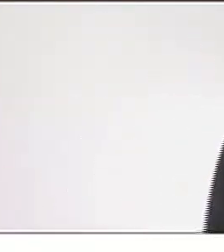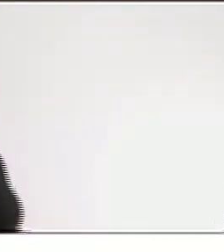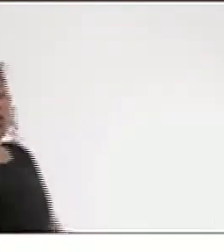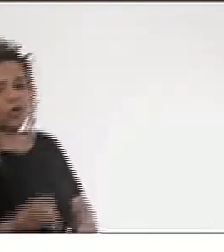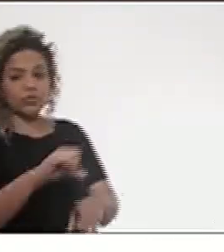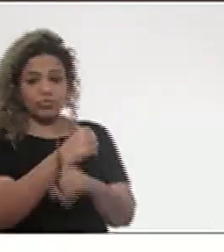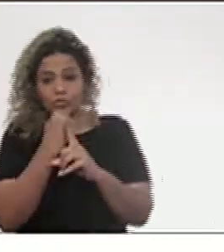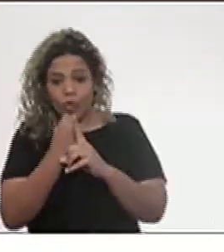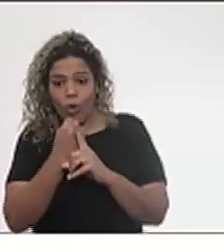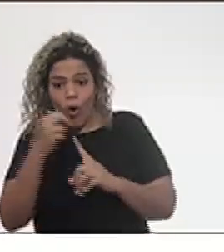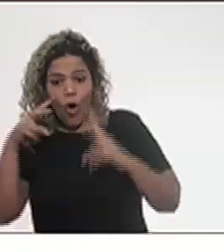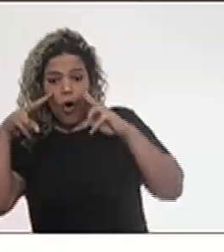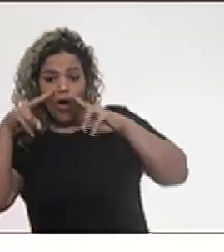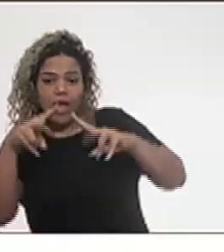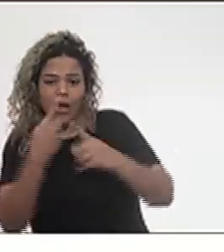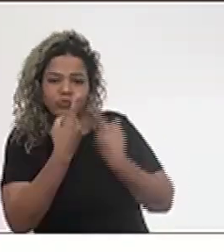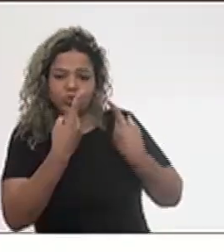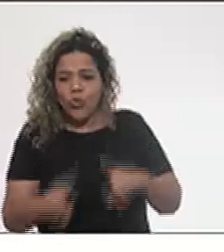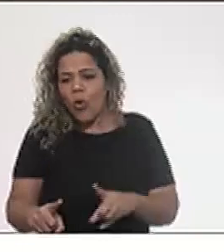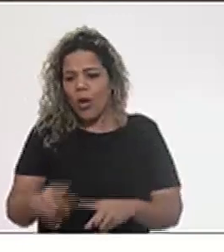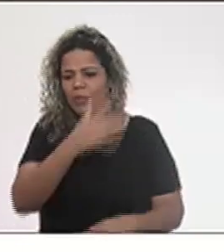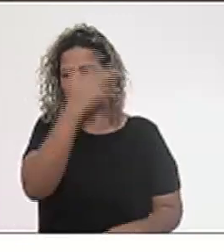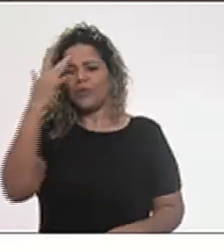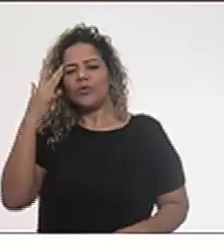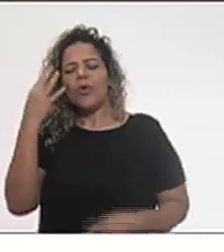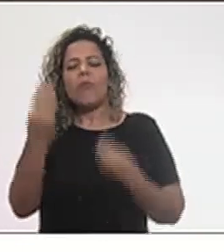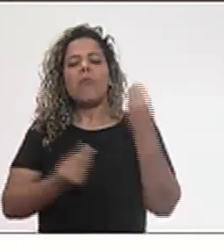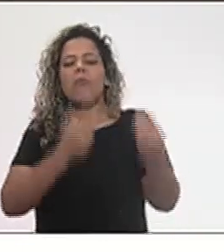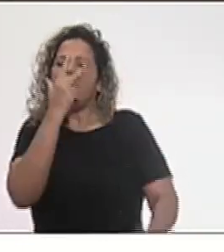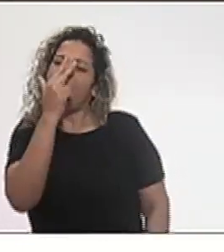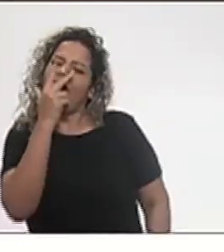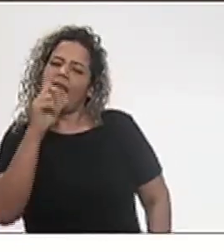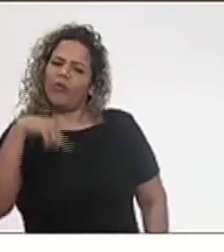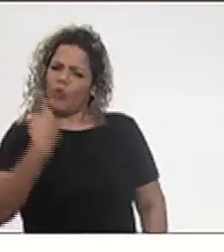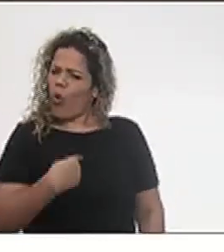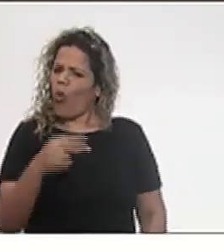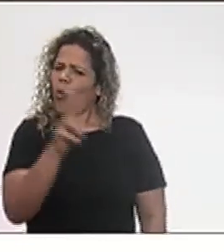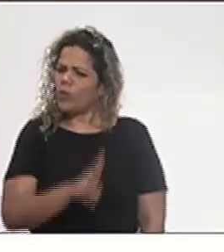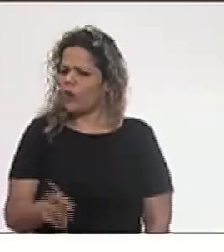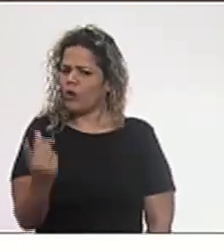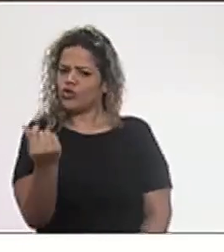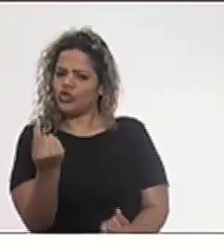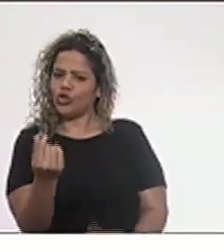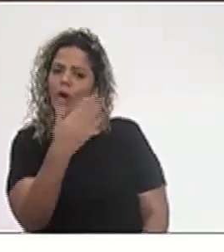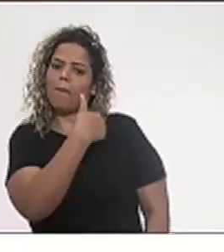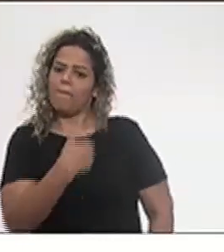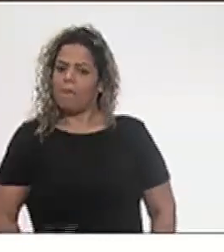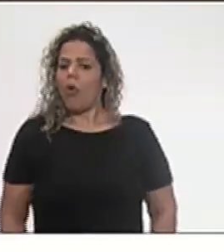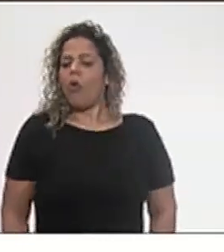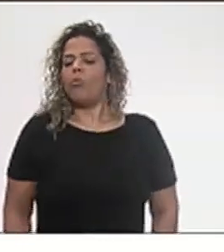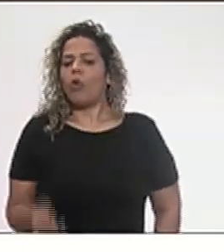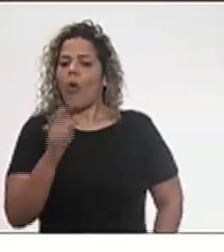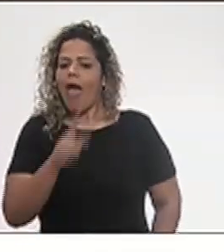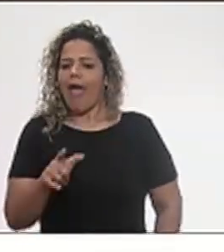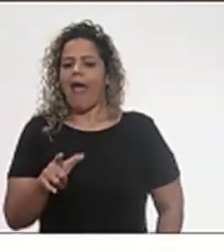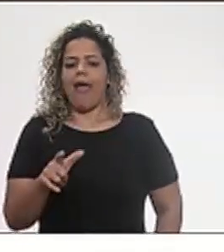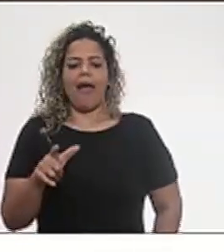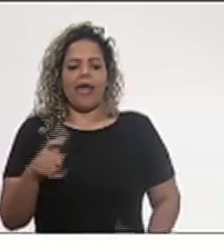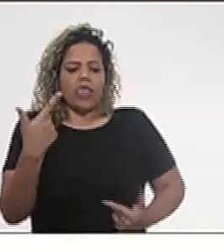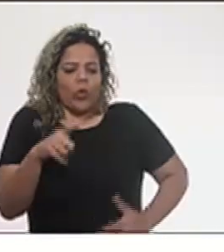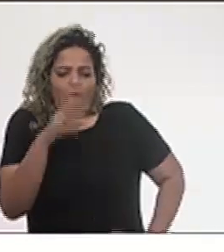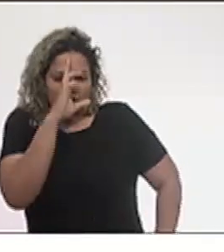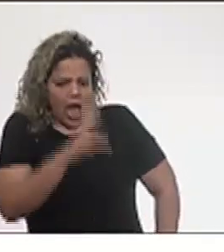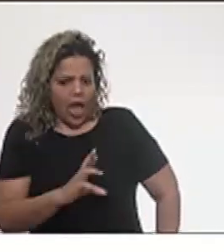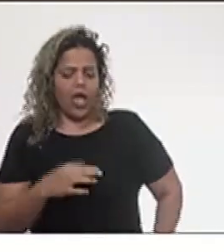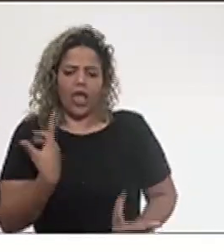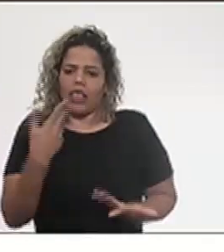olhar contrário à nossa pessoa, como se nós estivéssemos usando o dinheiro público de uma forma irresponsável,